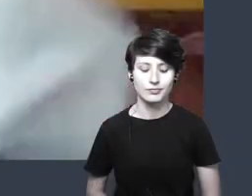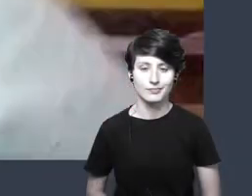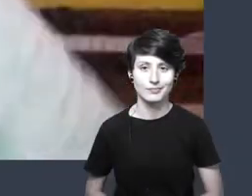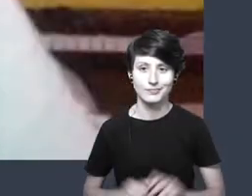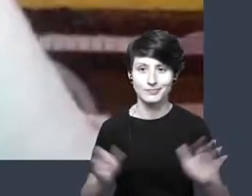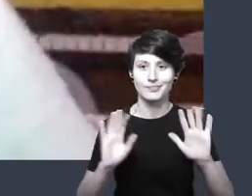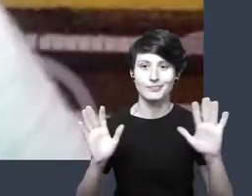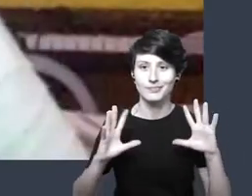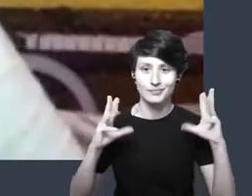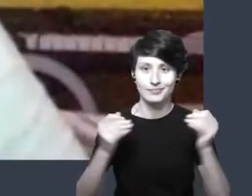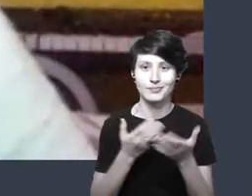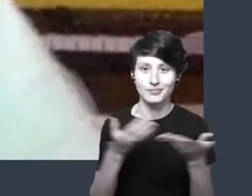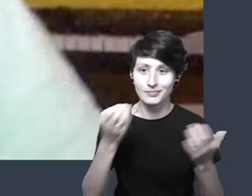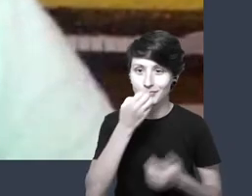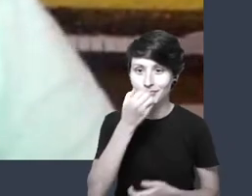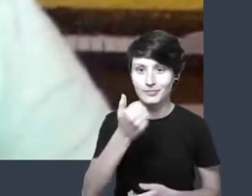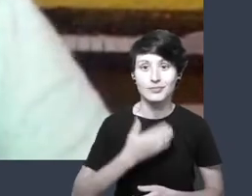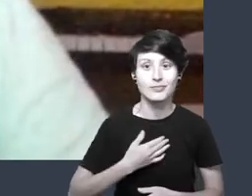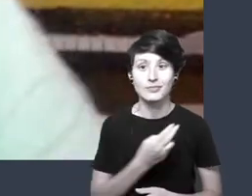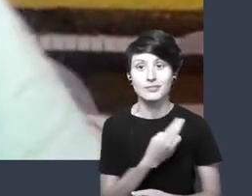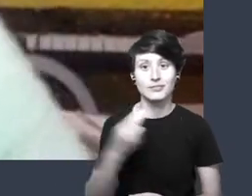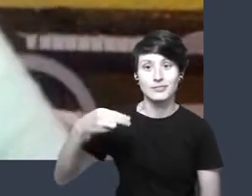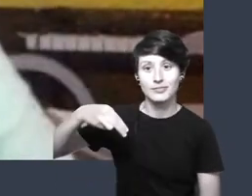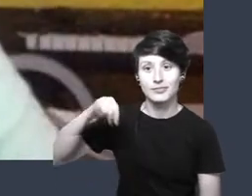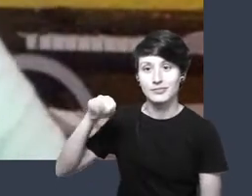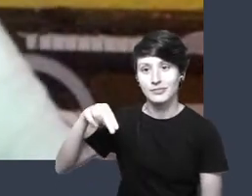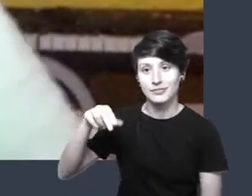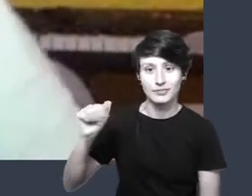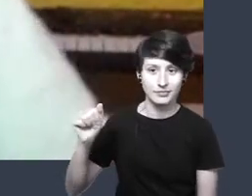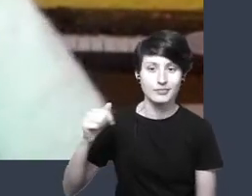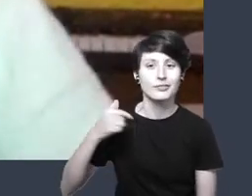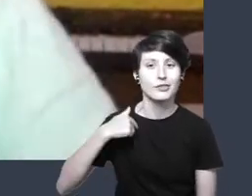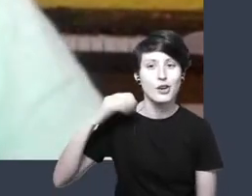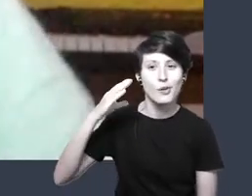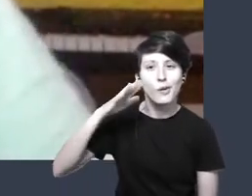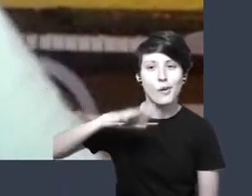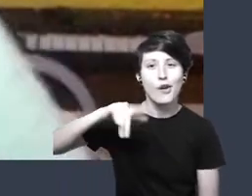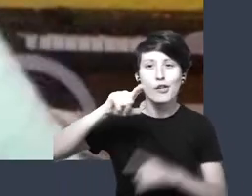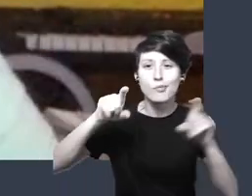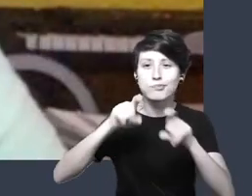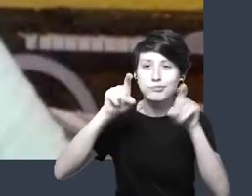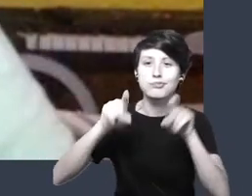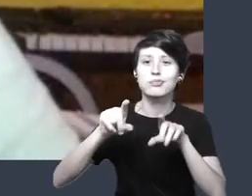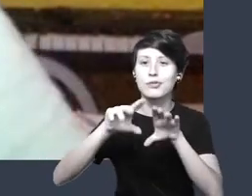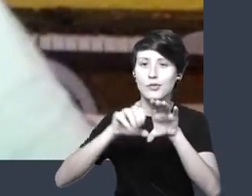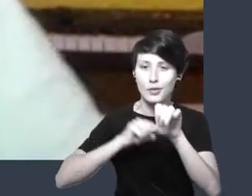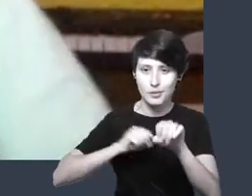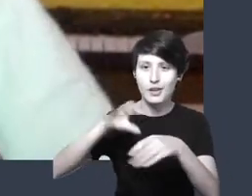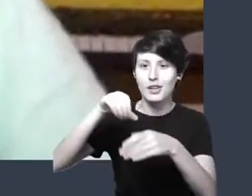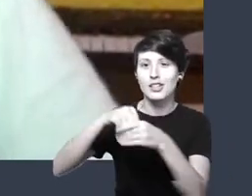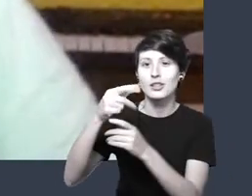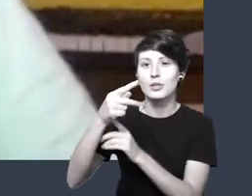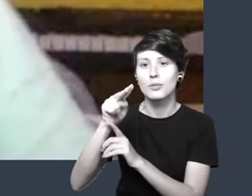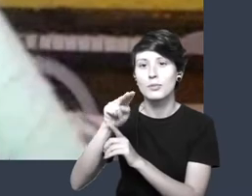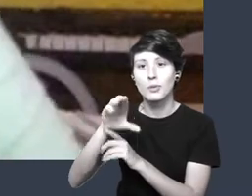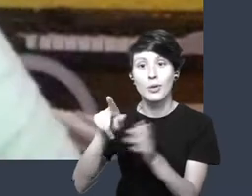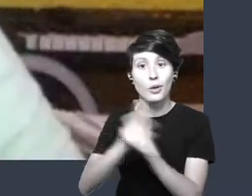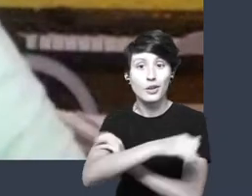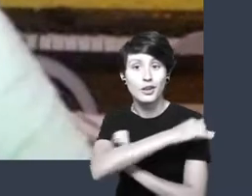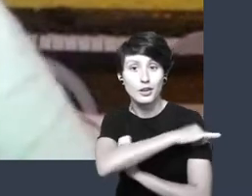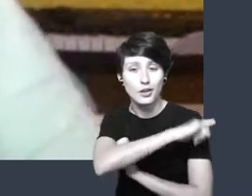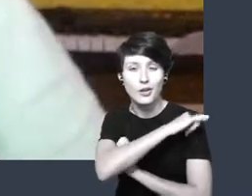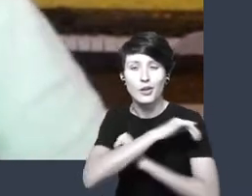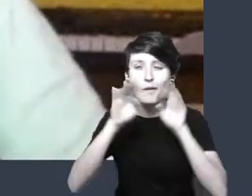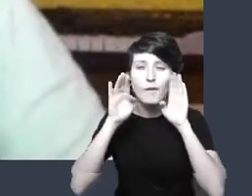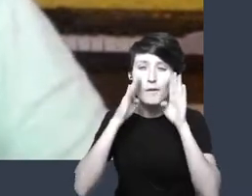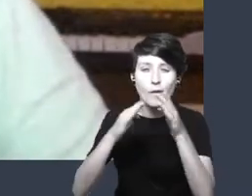Olá a todos, tudo bom? Meu nome é Nina Daora, eu sou cientista da computação, formando aí pela PUC do Rio de Janeiro e com foco em